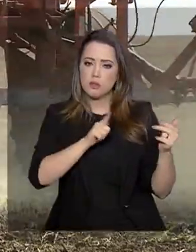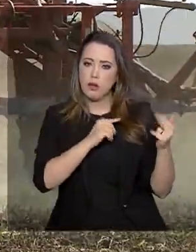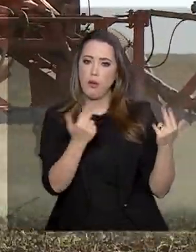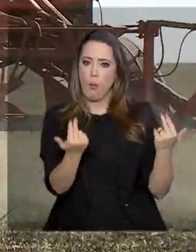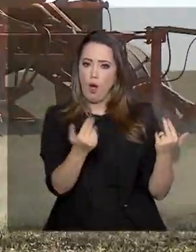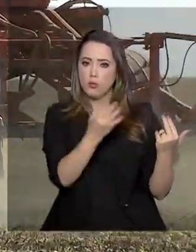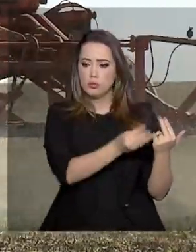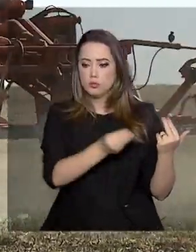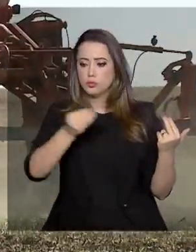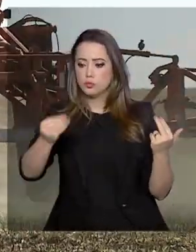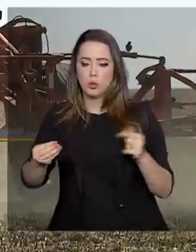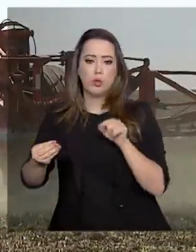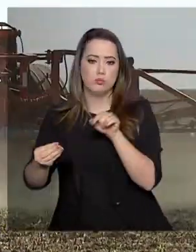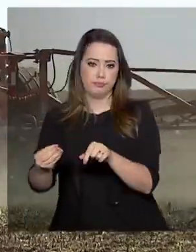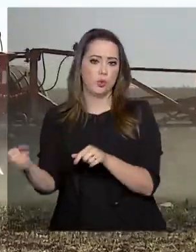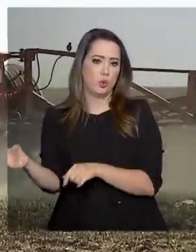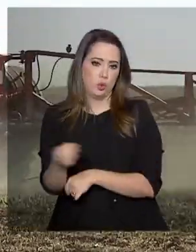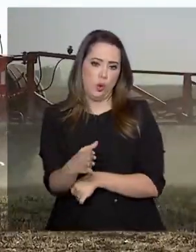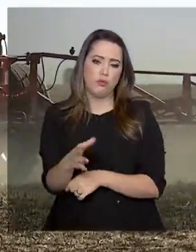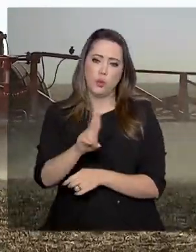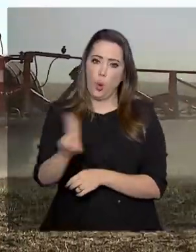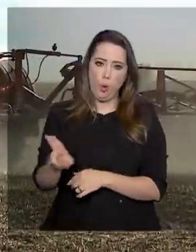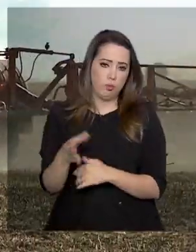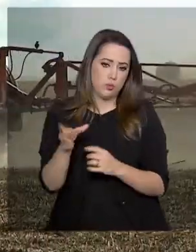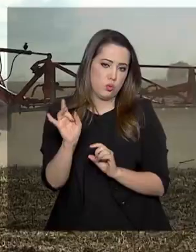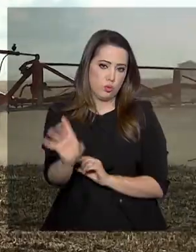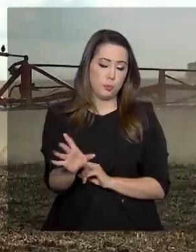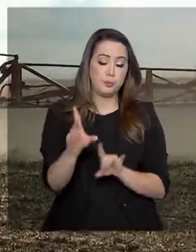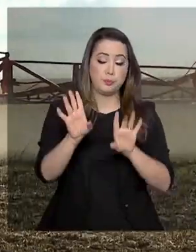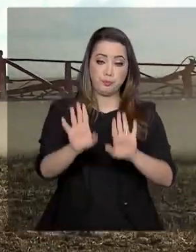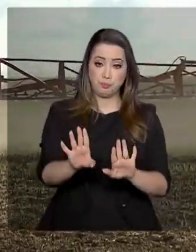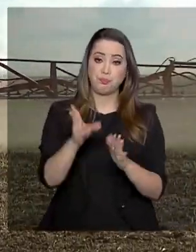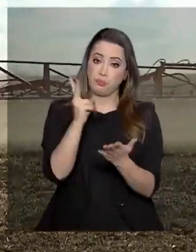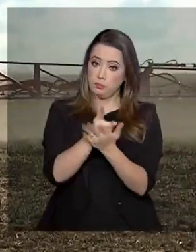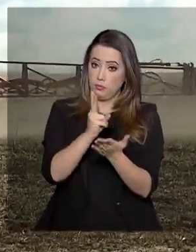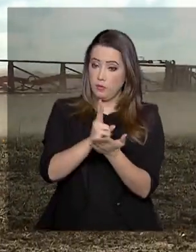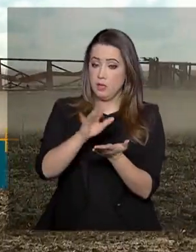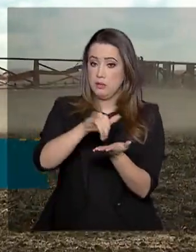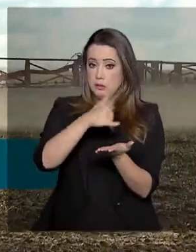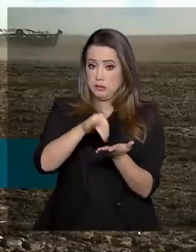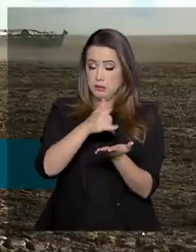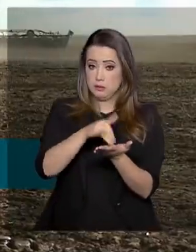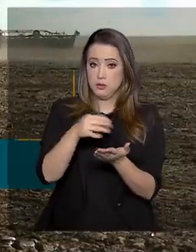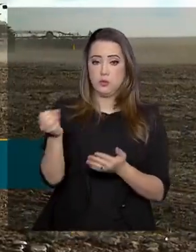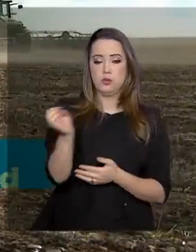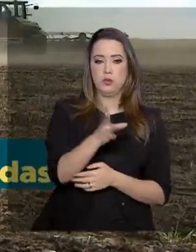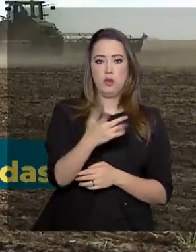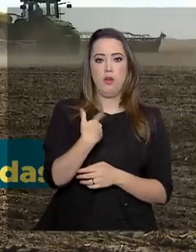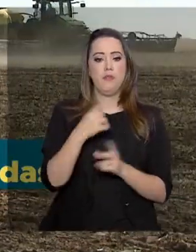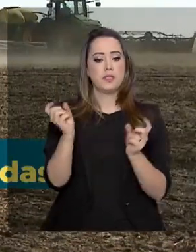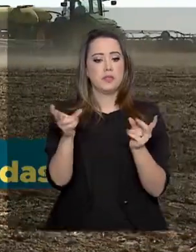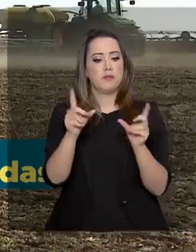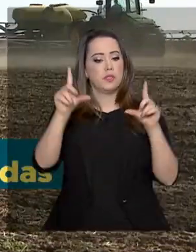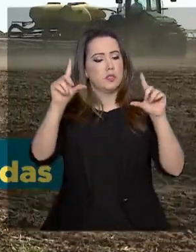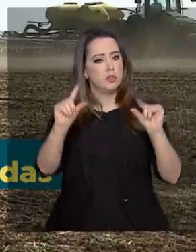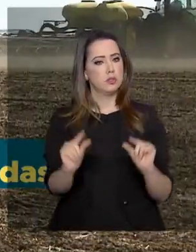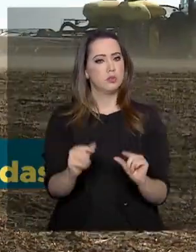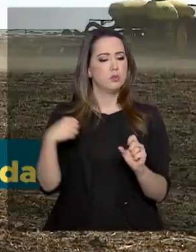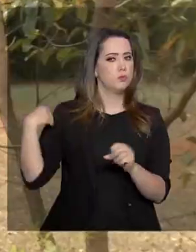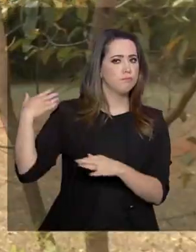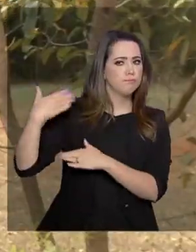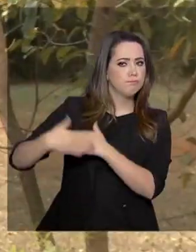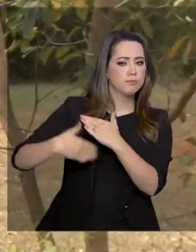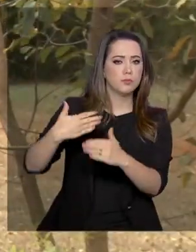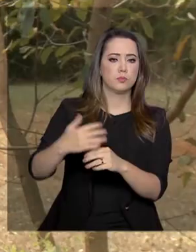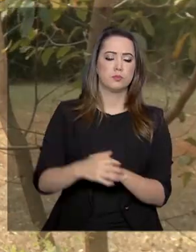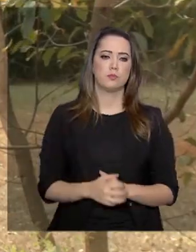E apesar do aumento no número de registros no país, a venda desses produtos teve redução nos últimos anos.